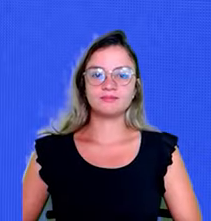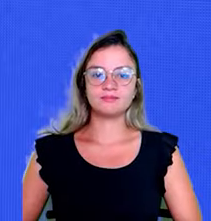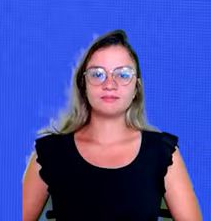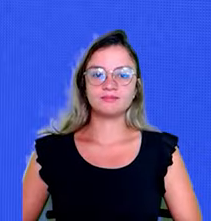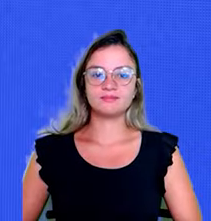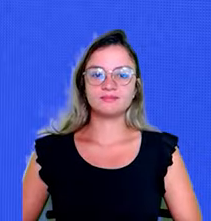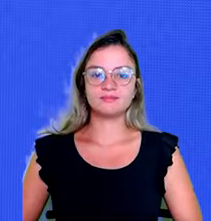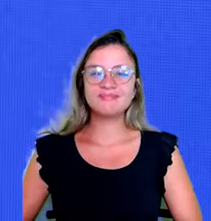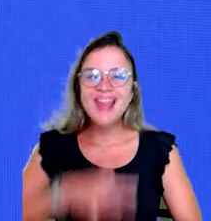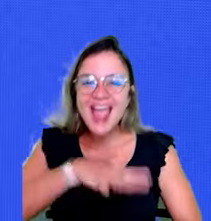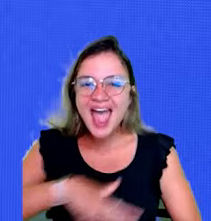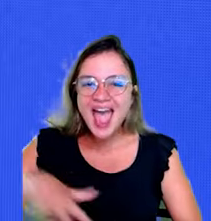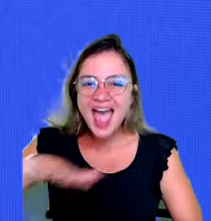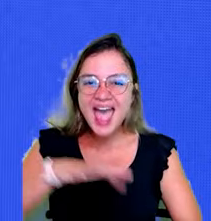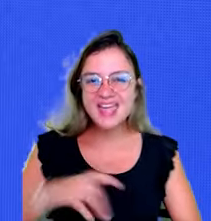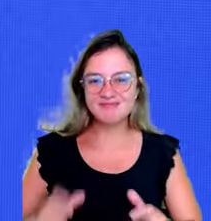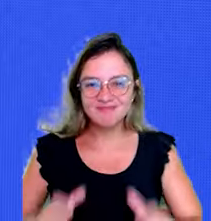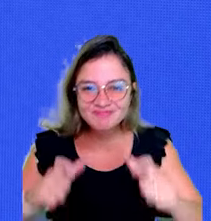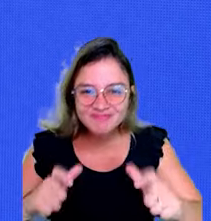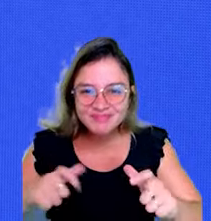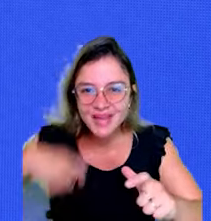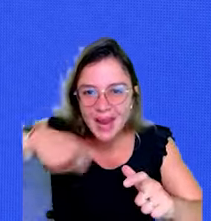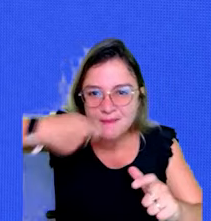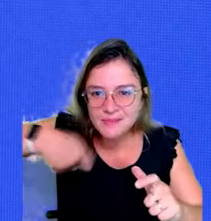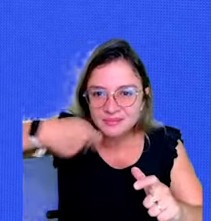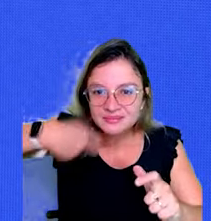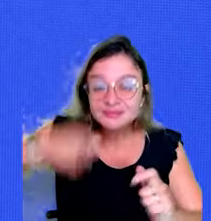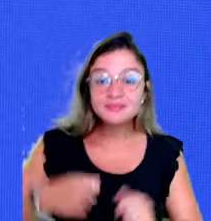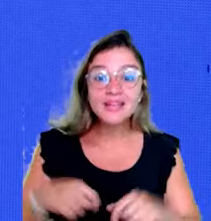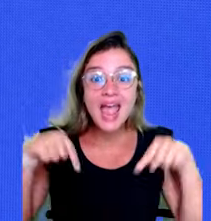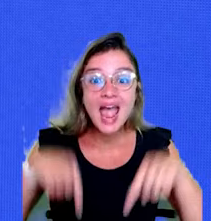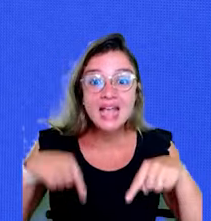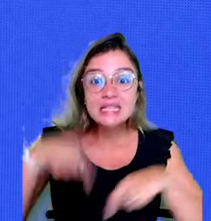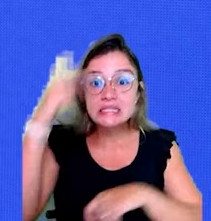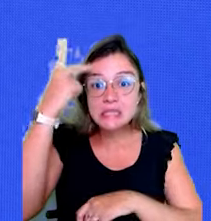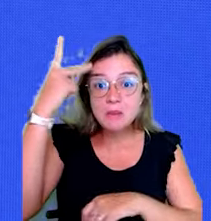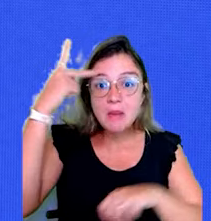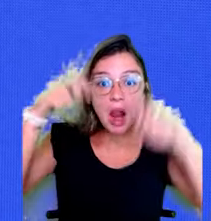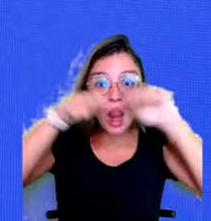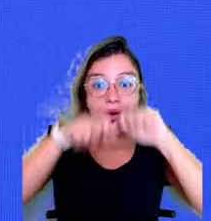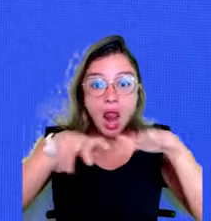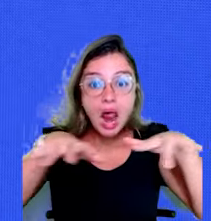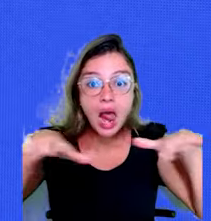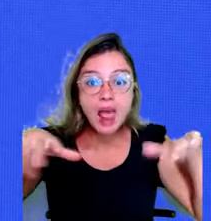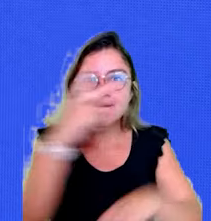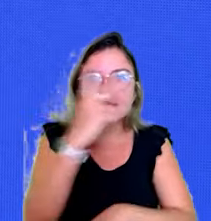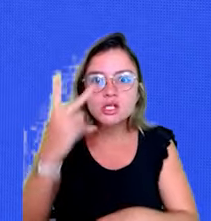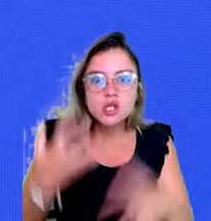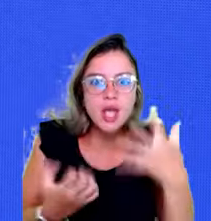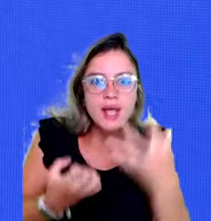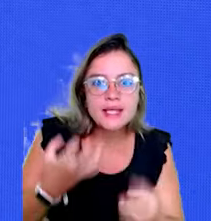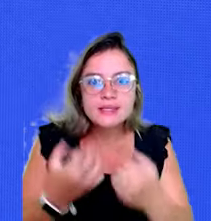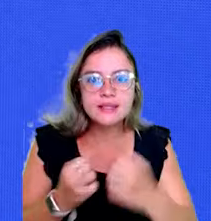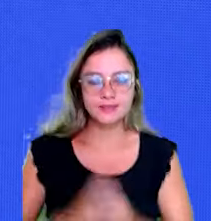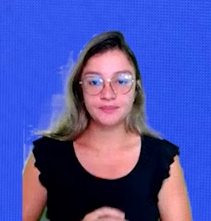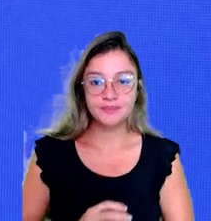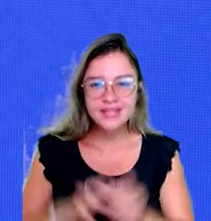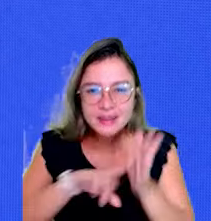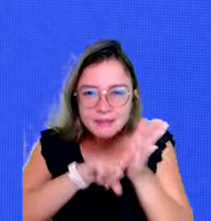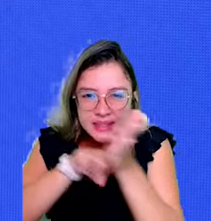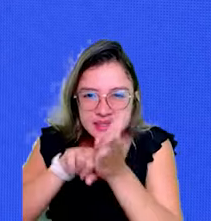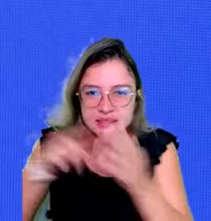O ramo de marmitas está em alta no estado de São Paulo. Pesquisa do Sebrae mostra que o número de pequenos